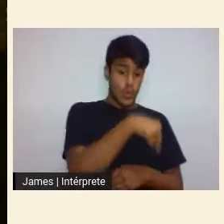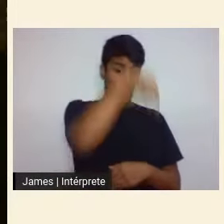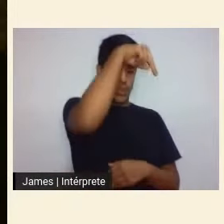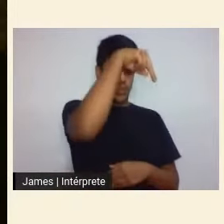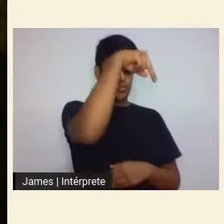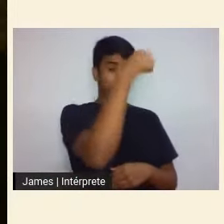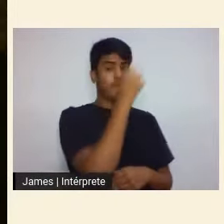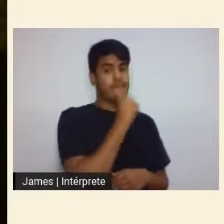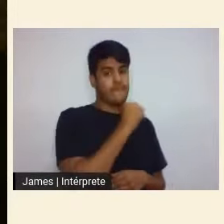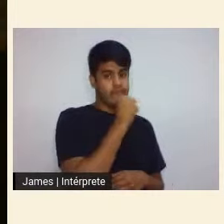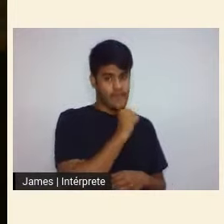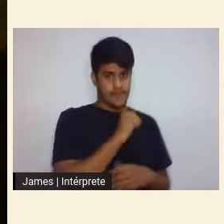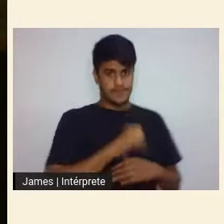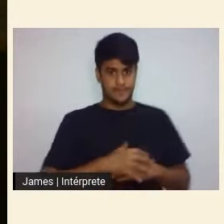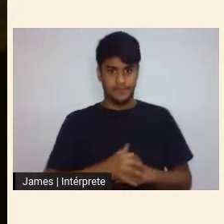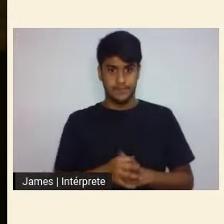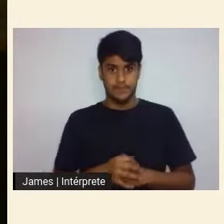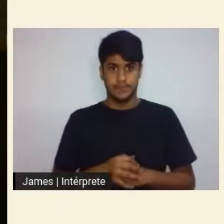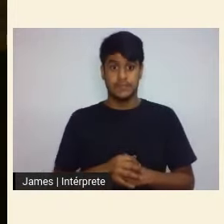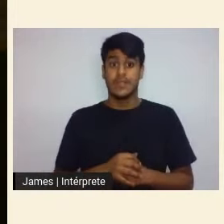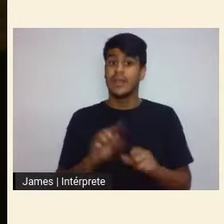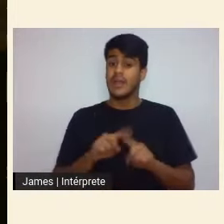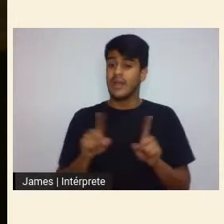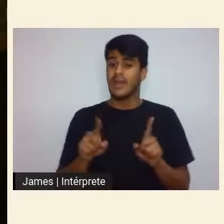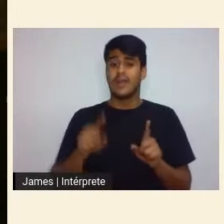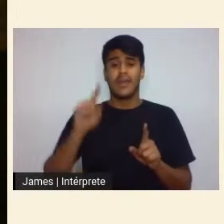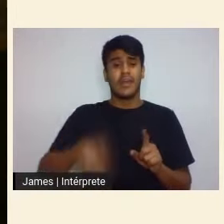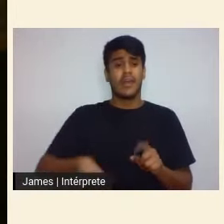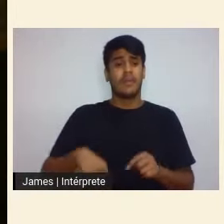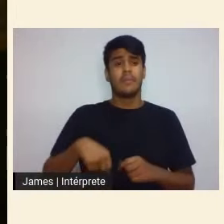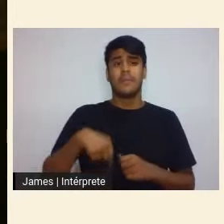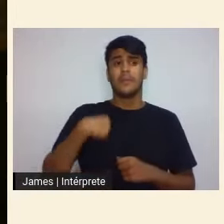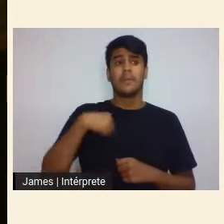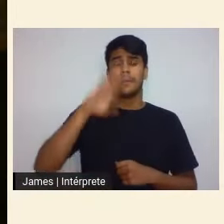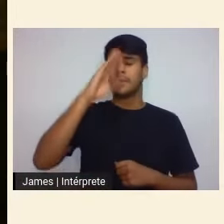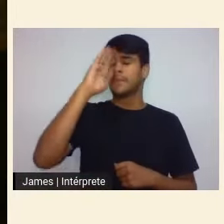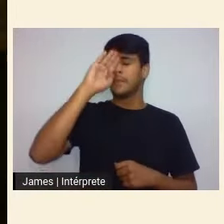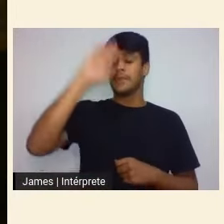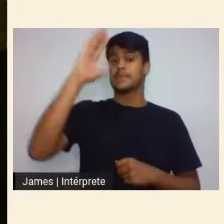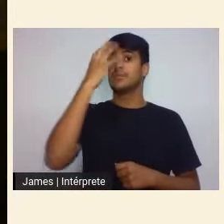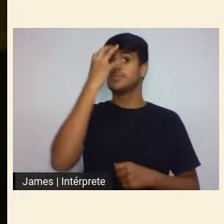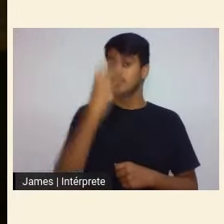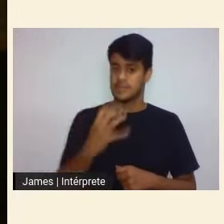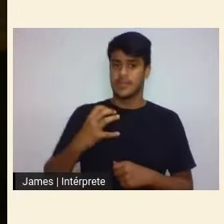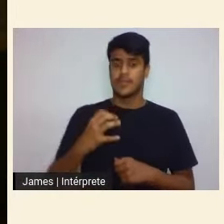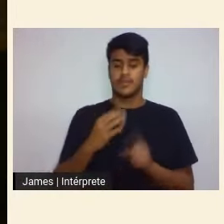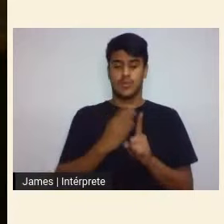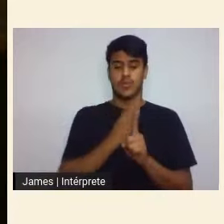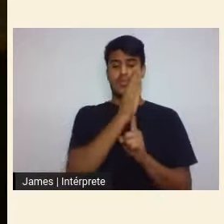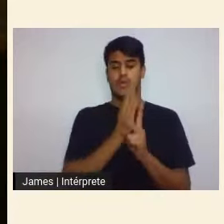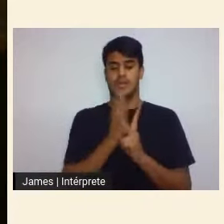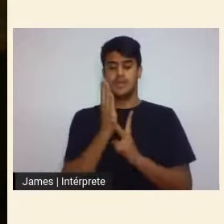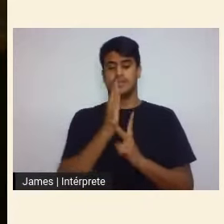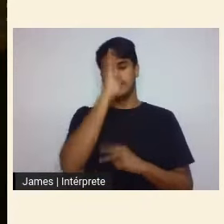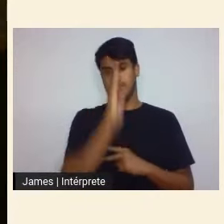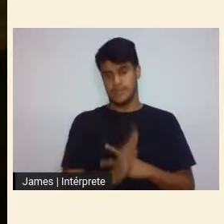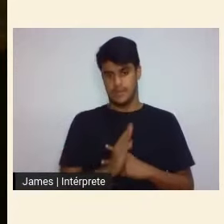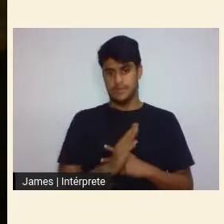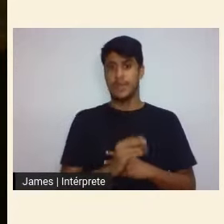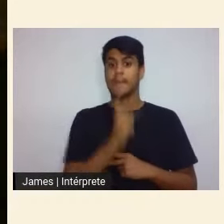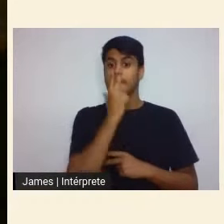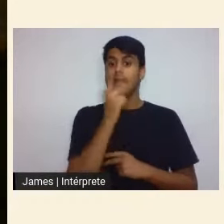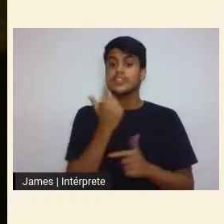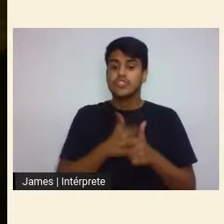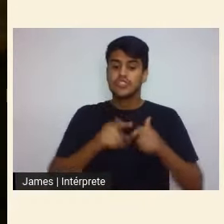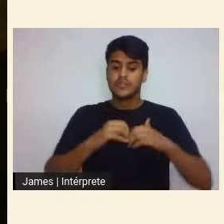Aqui há uma das mais célebres versões do dualismo brasileiro. O livro Os Dois Brasis, publicado